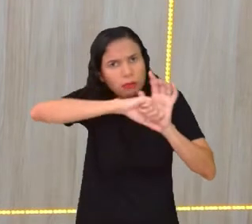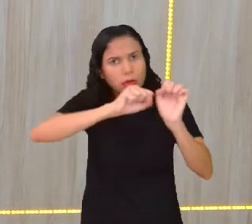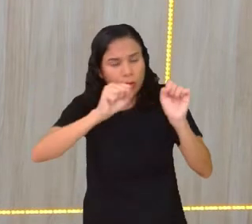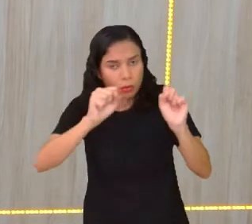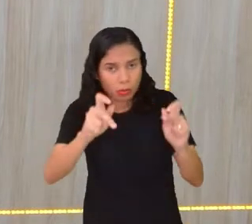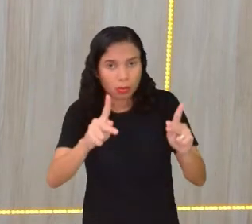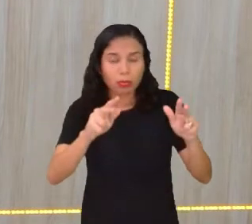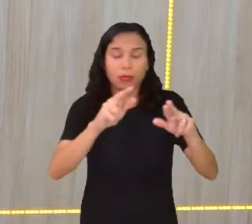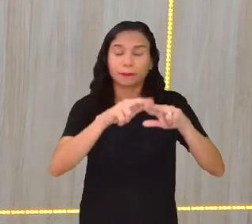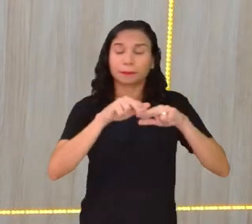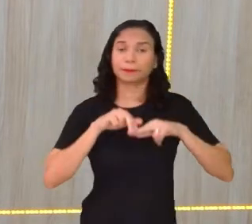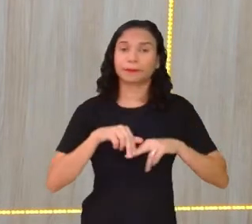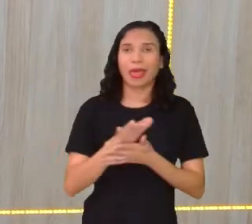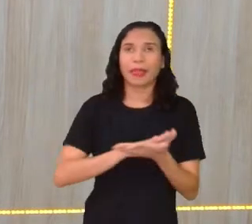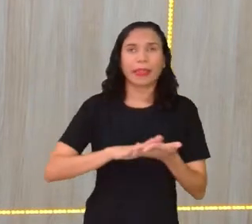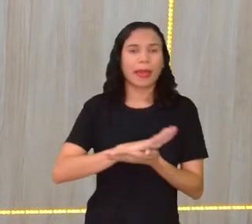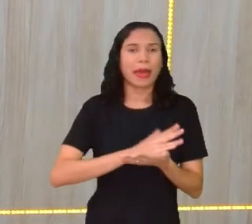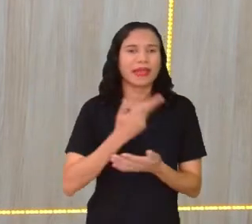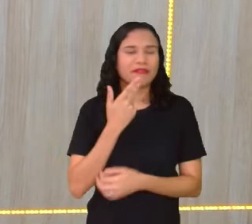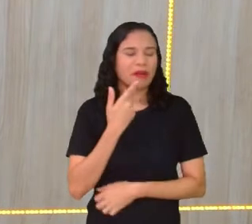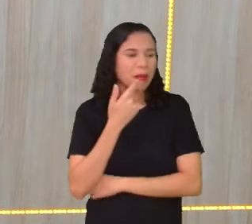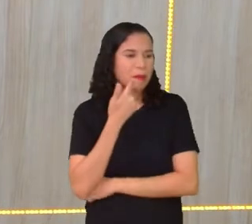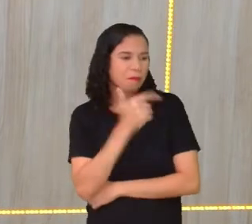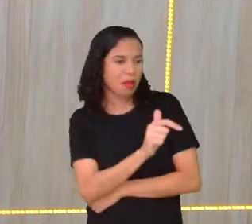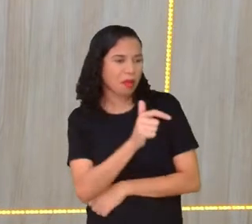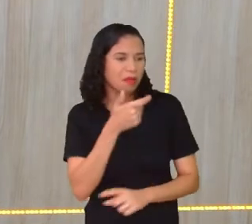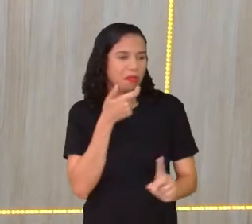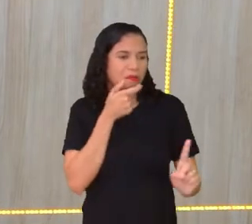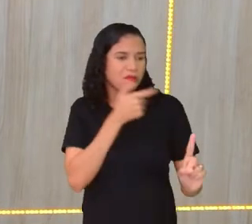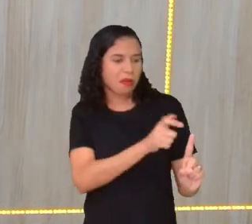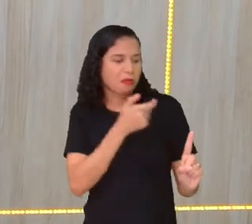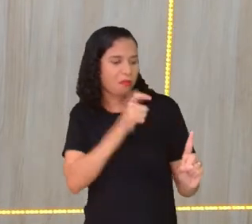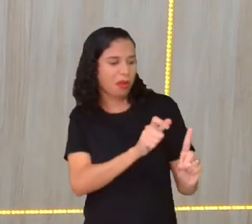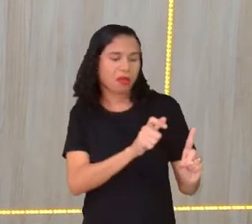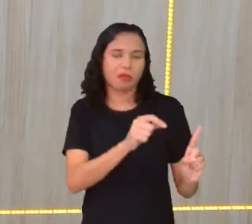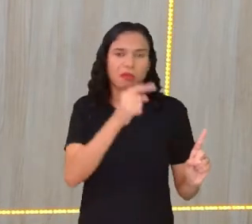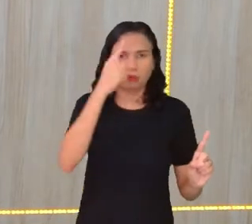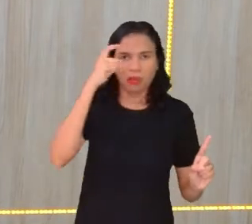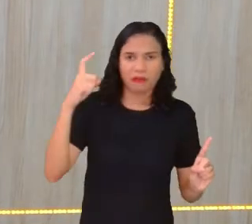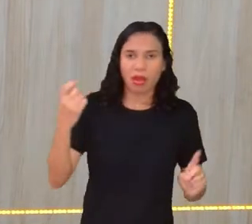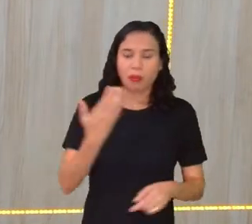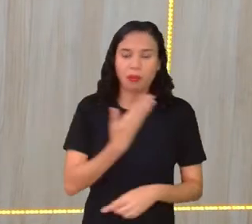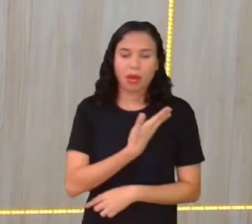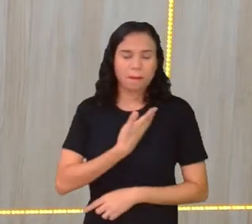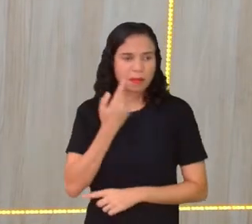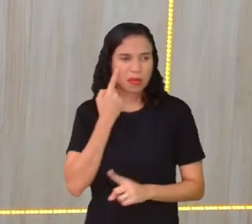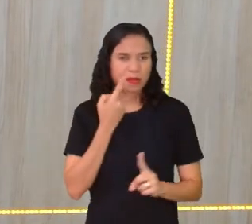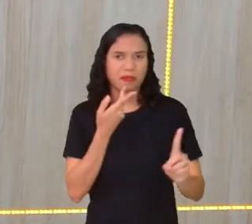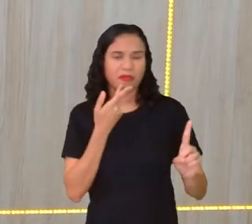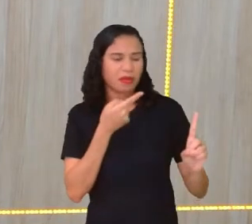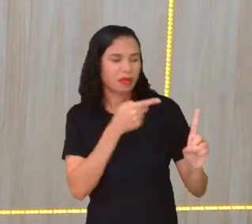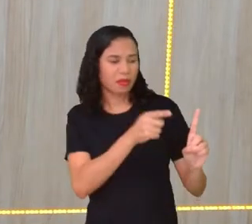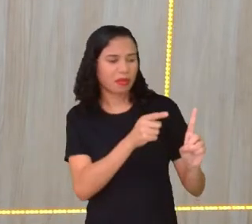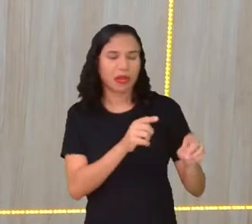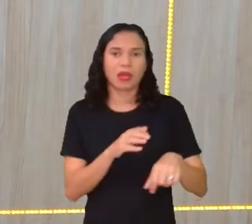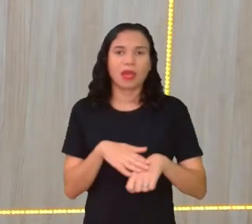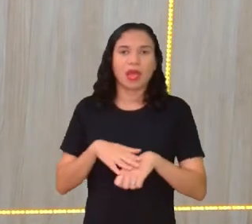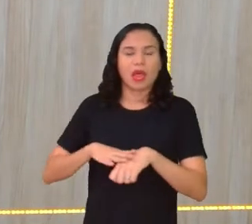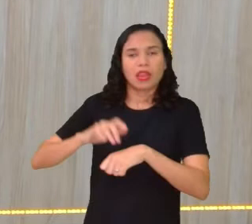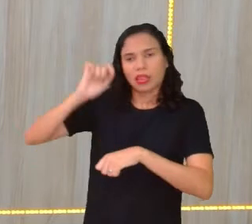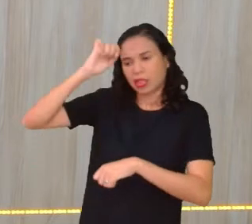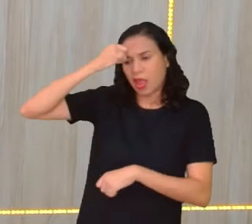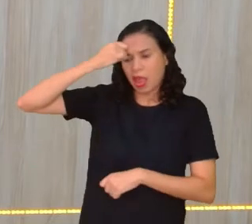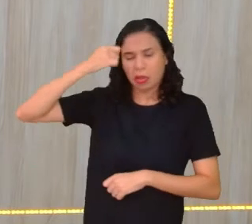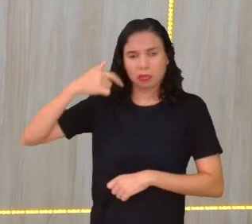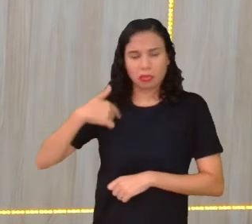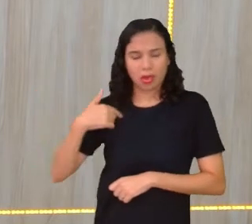certo? Então, nada de xingar o colega, né, em rede social porque ele tem mais melanina na pele